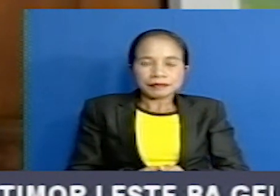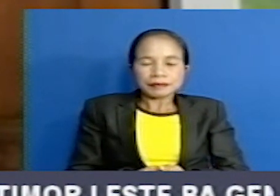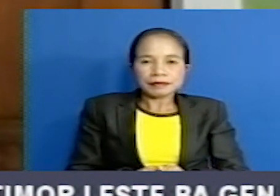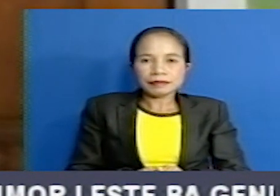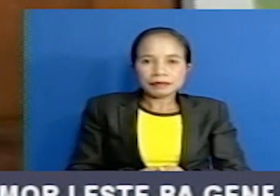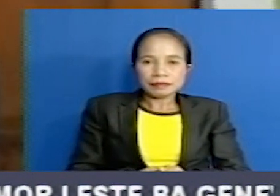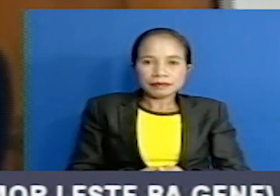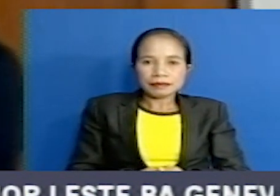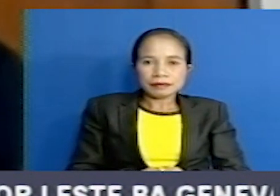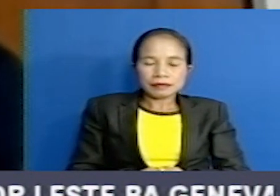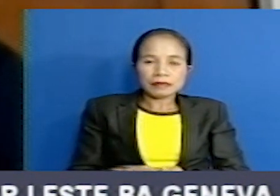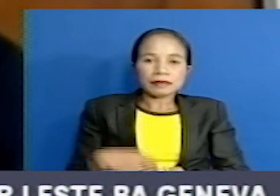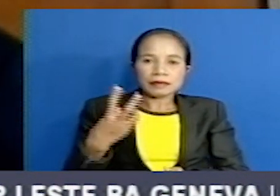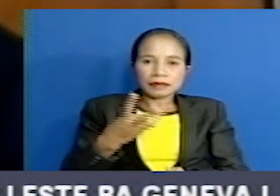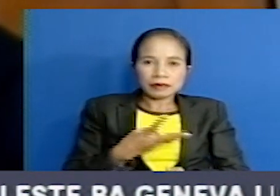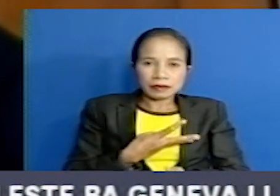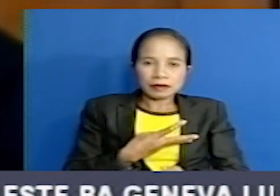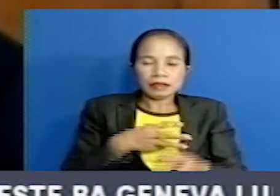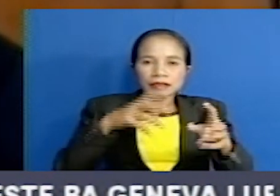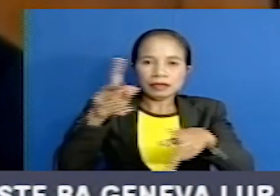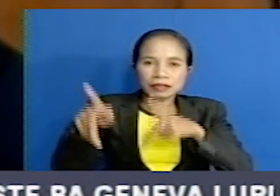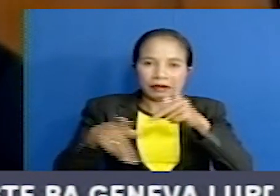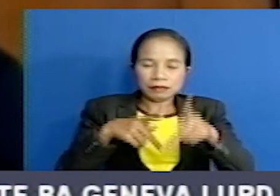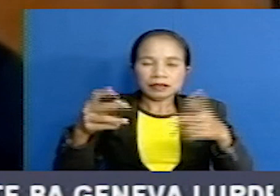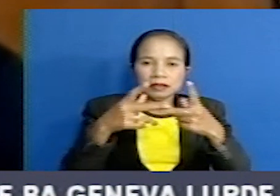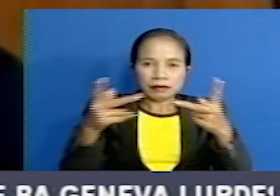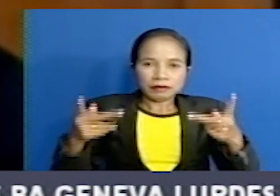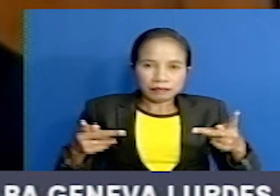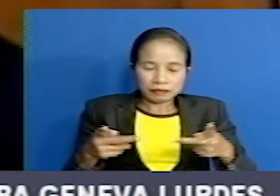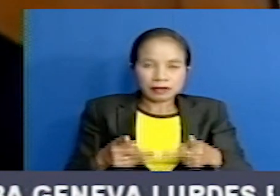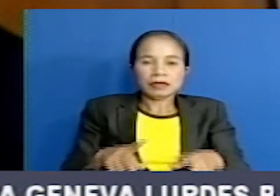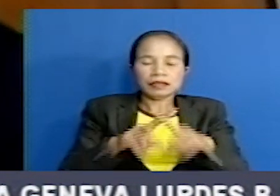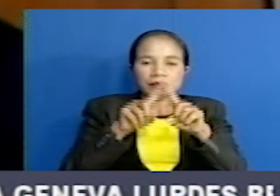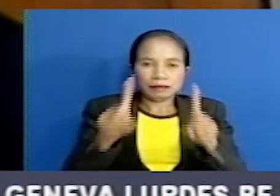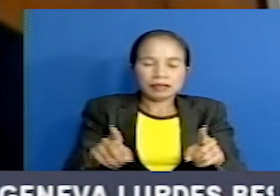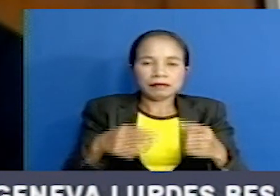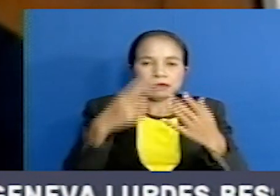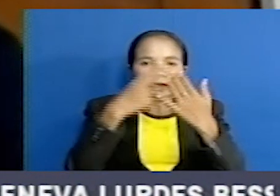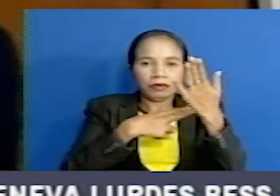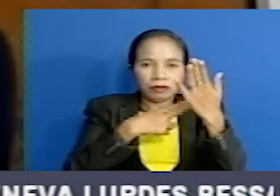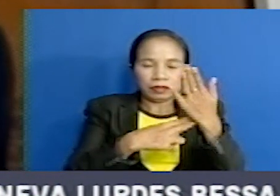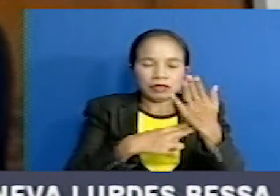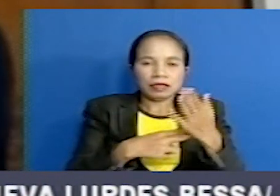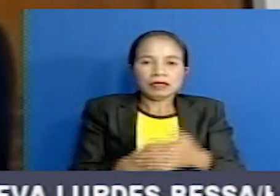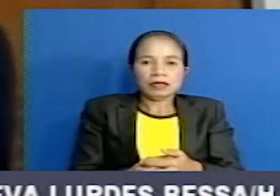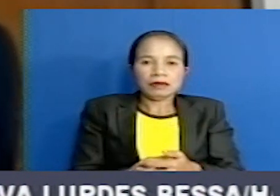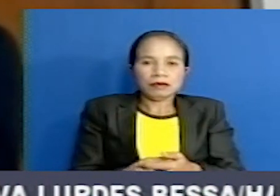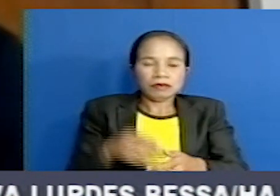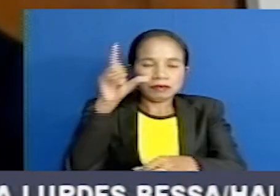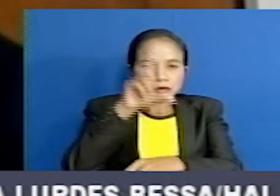a ONU. E tenha cidadão ser em movimento. Mas bem, horário louro, né? Louro,